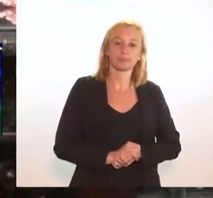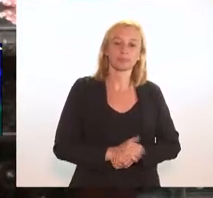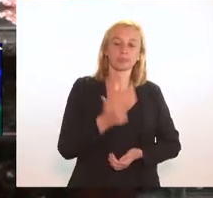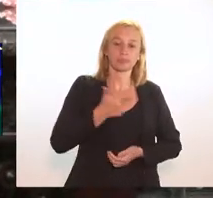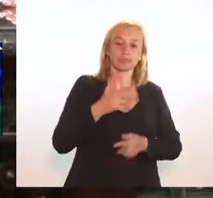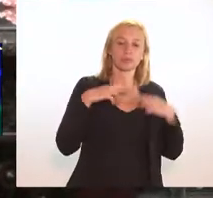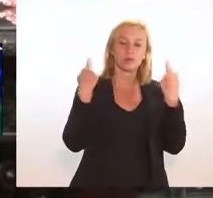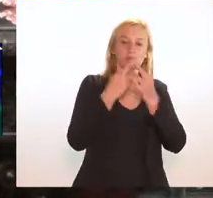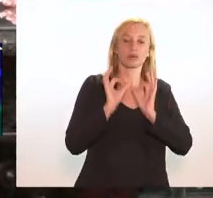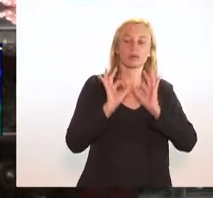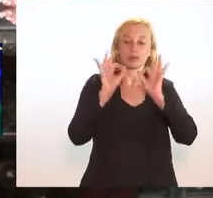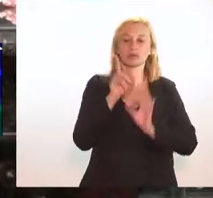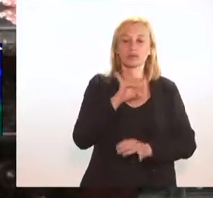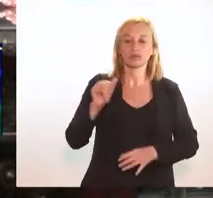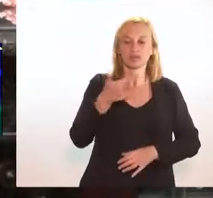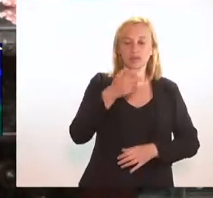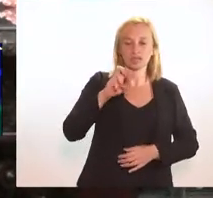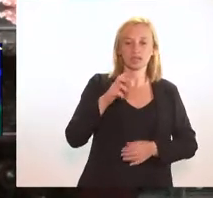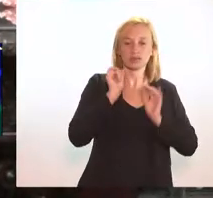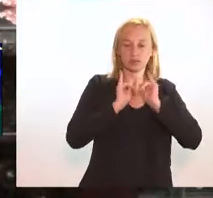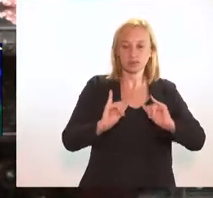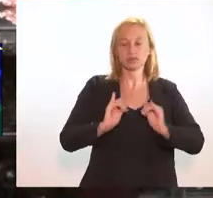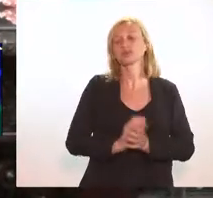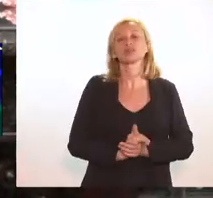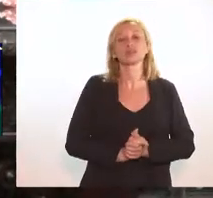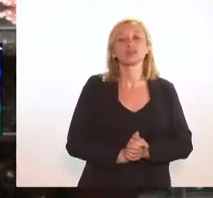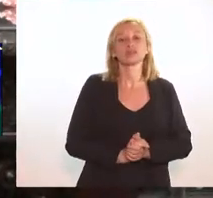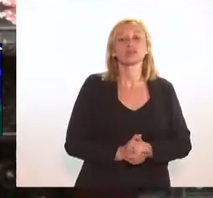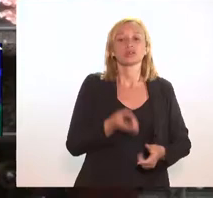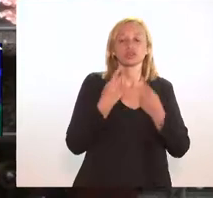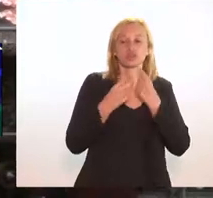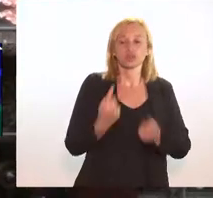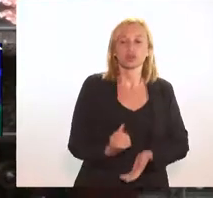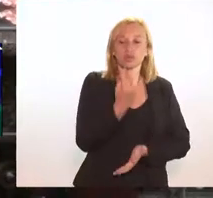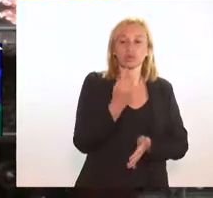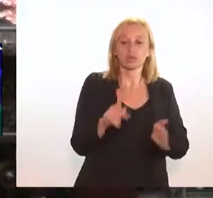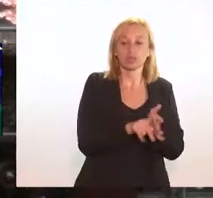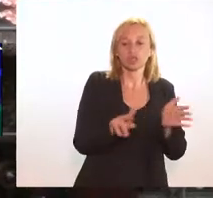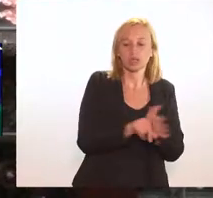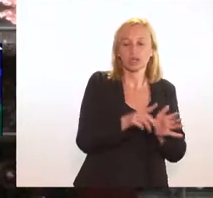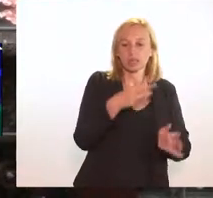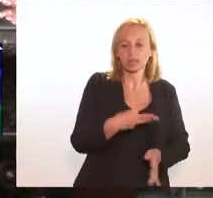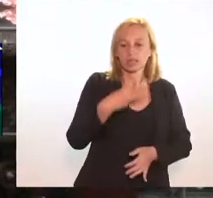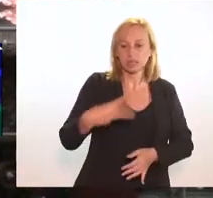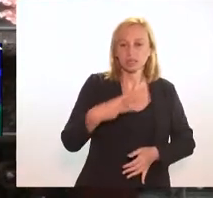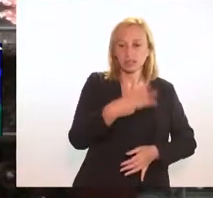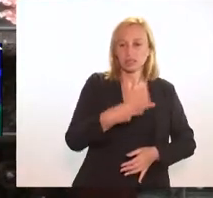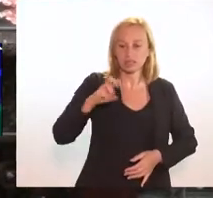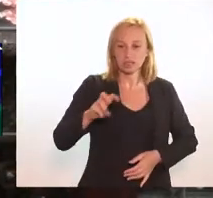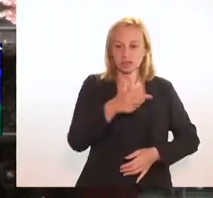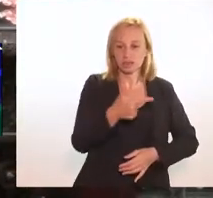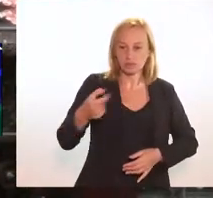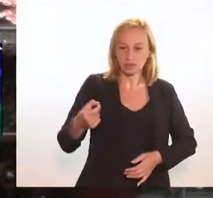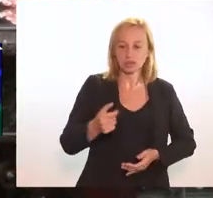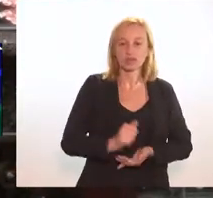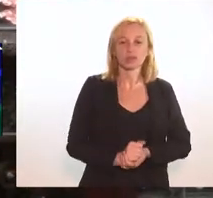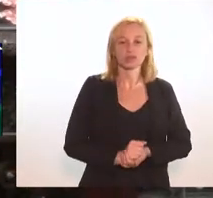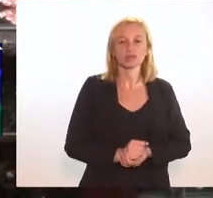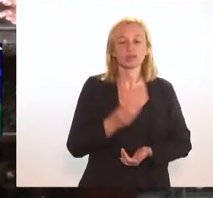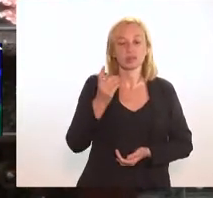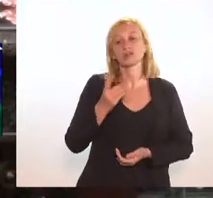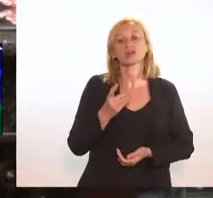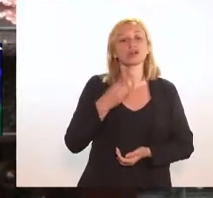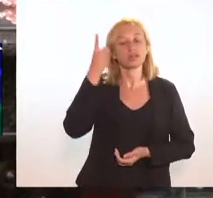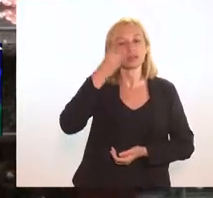sessão extraordinária do dia 25. Anuncio, em regime de urgência e discussão única, projeto de lei 33, 35 de 20, de autoria